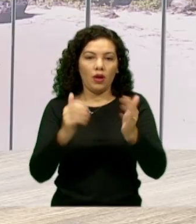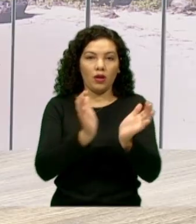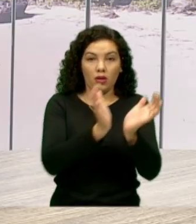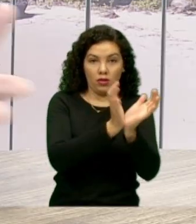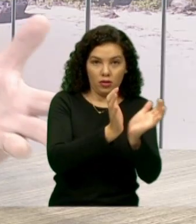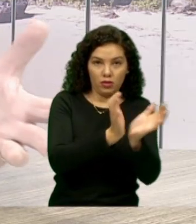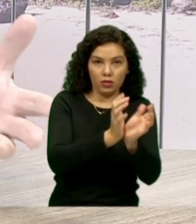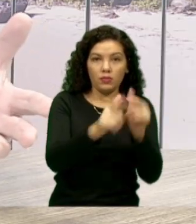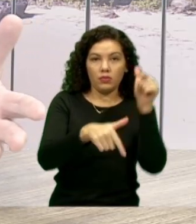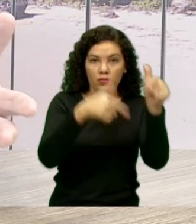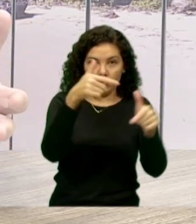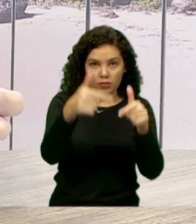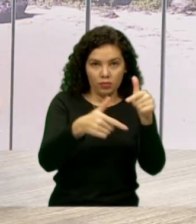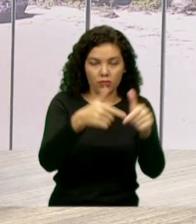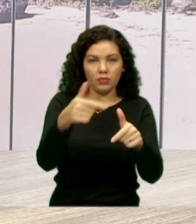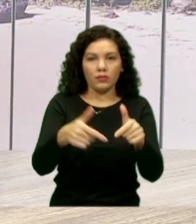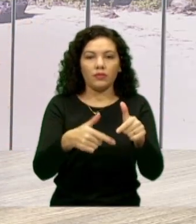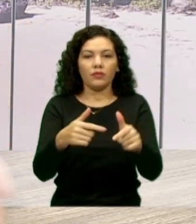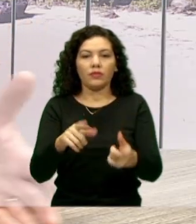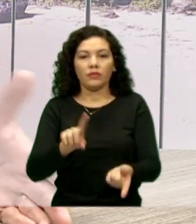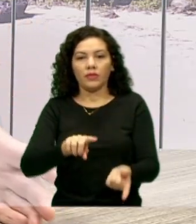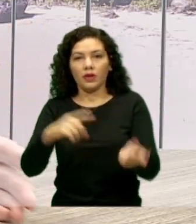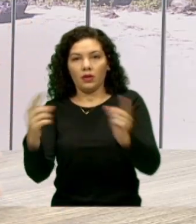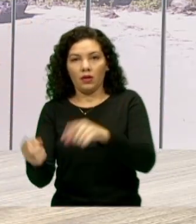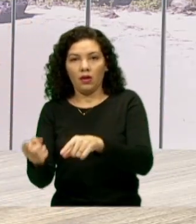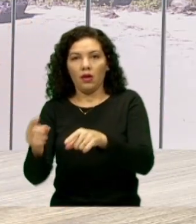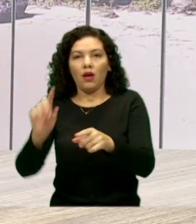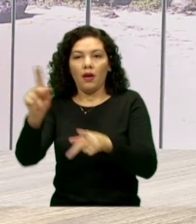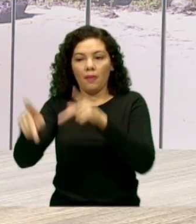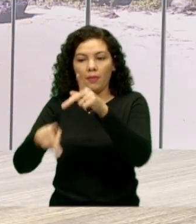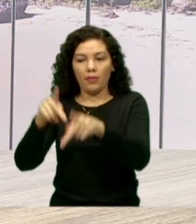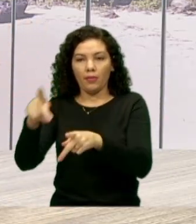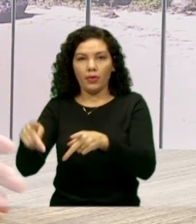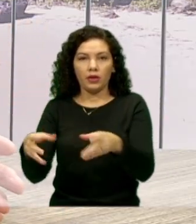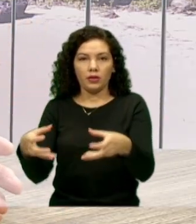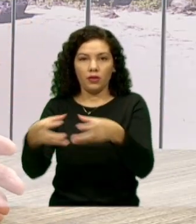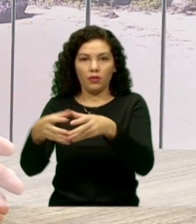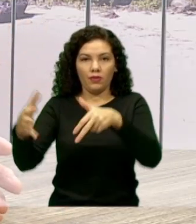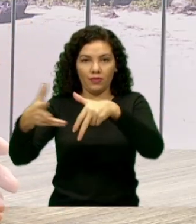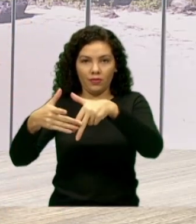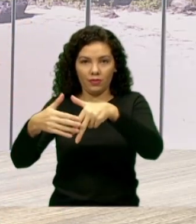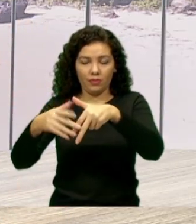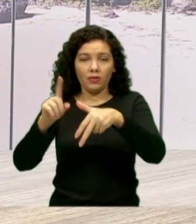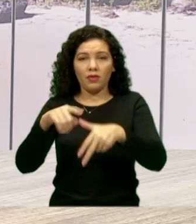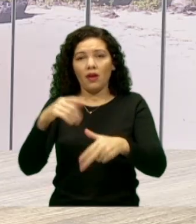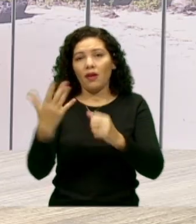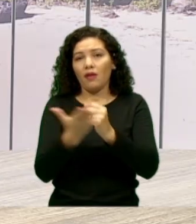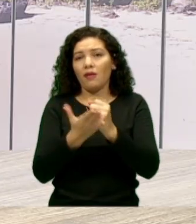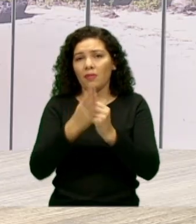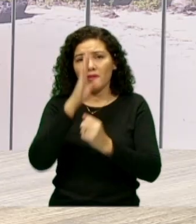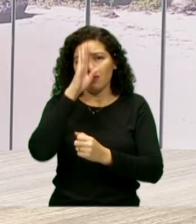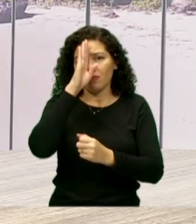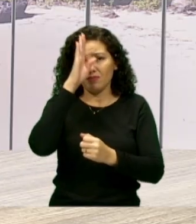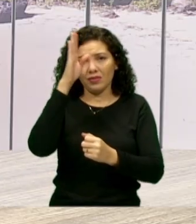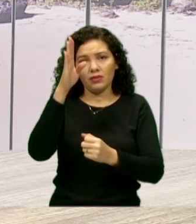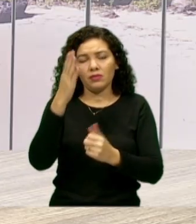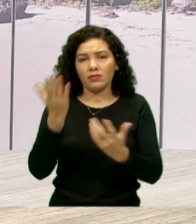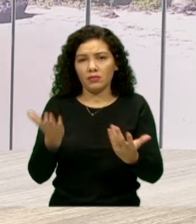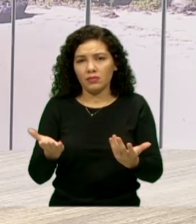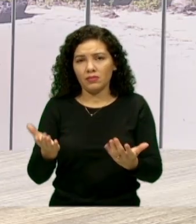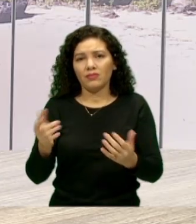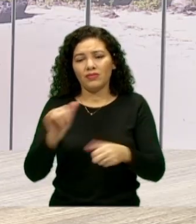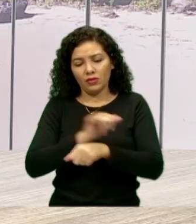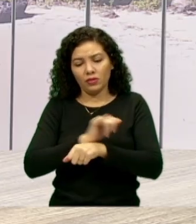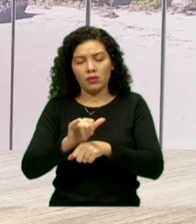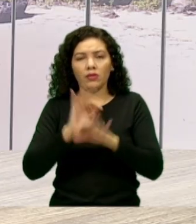entre a equipe e a população que ela está distrita é um princípio básico na estratégia de saúde da família.